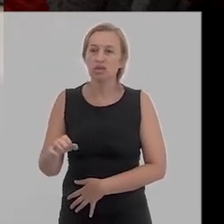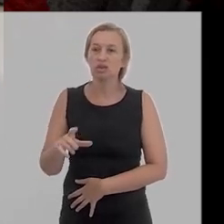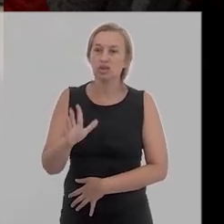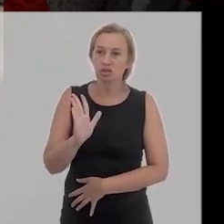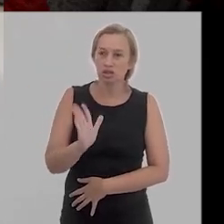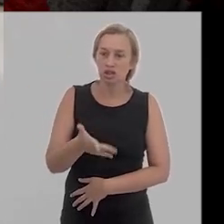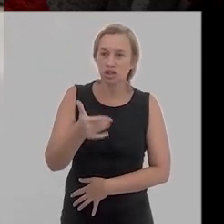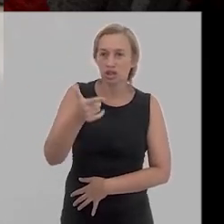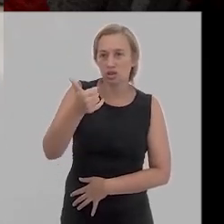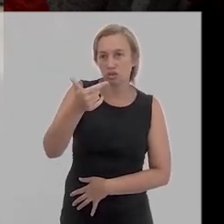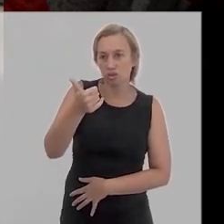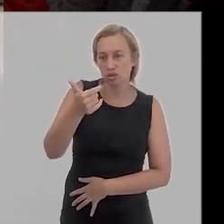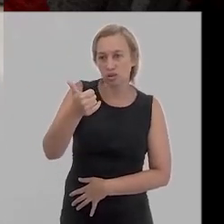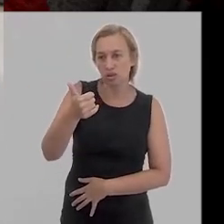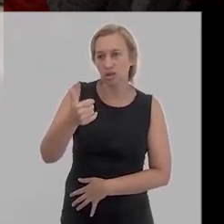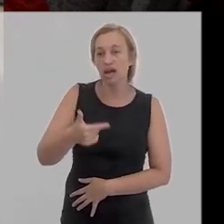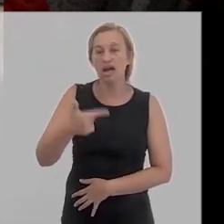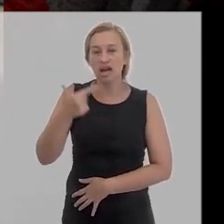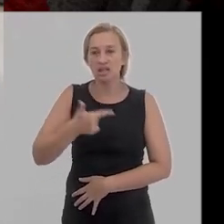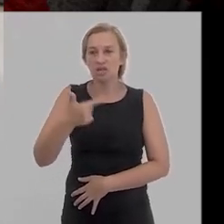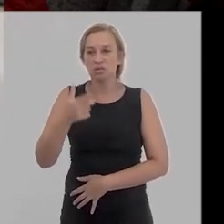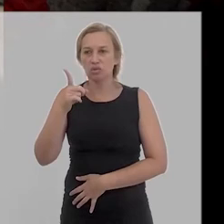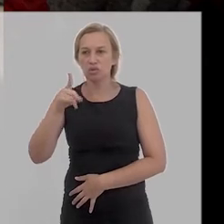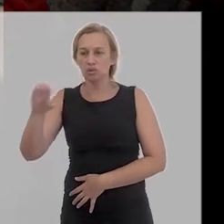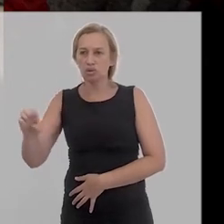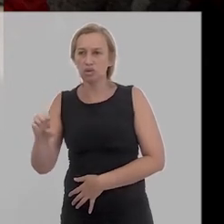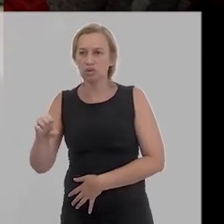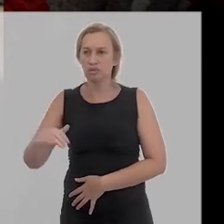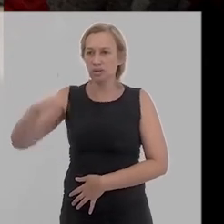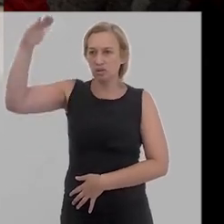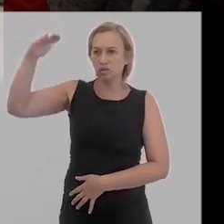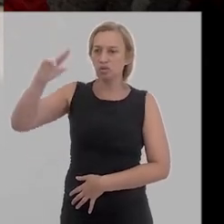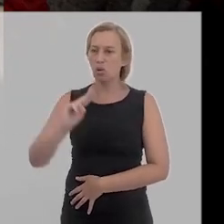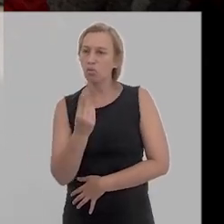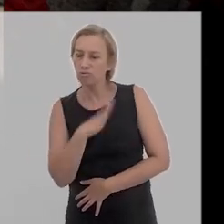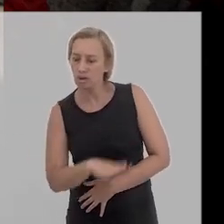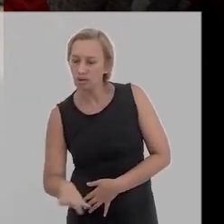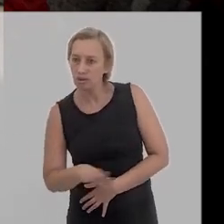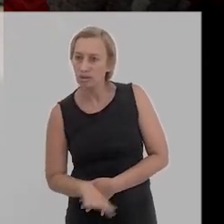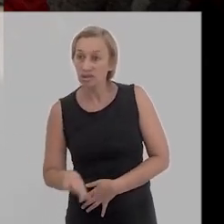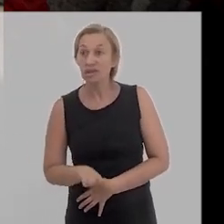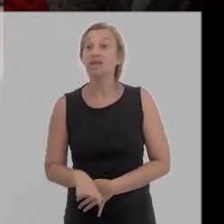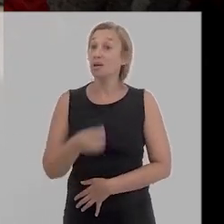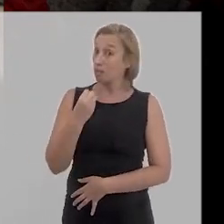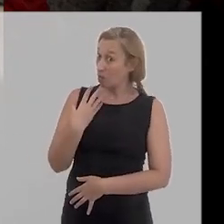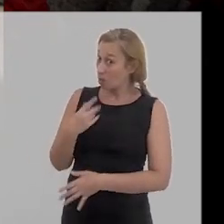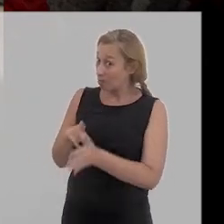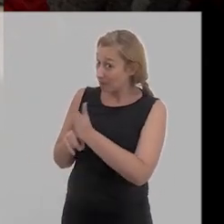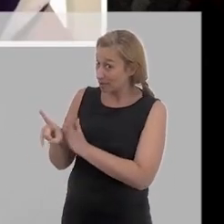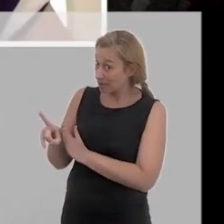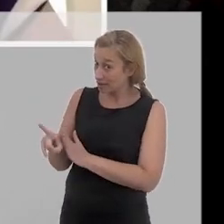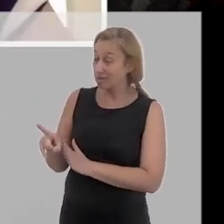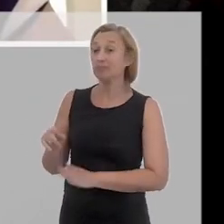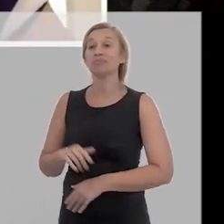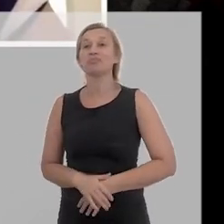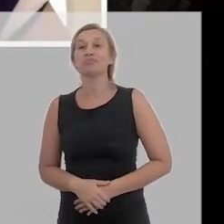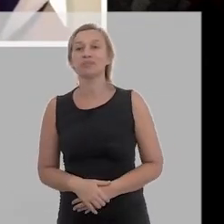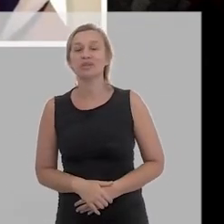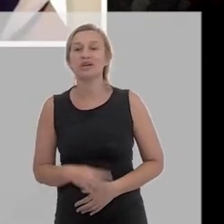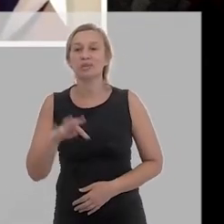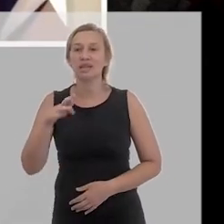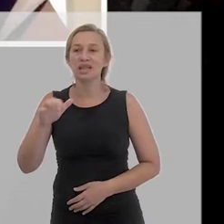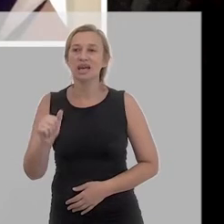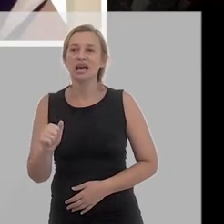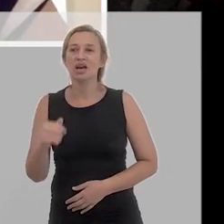aí completou os 12 anos. A segunda dose, ela vai tomar para adultos ou para crianças? Muito boa